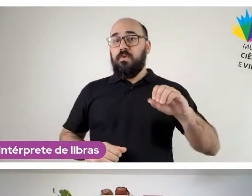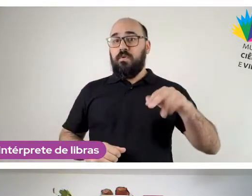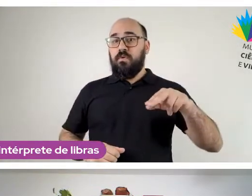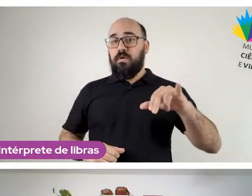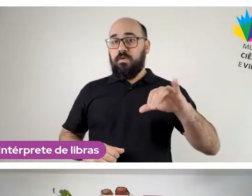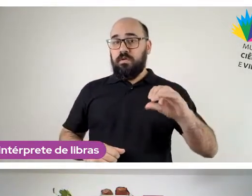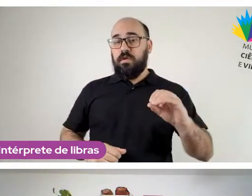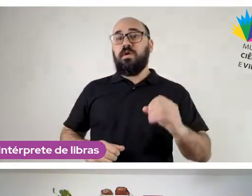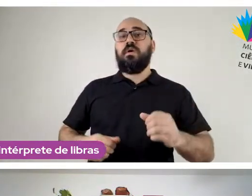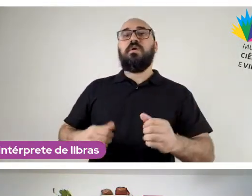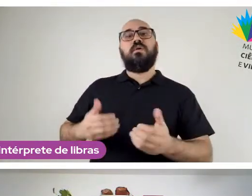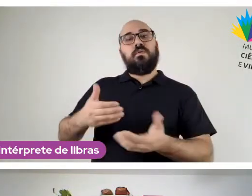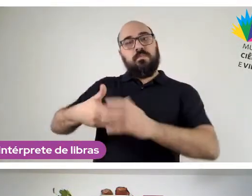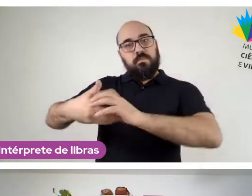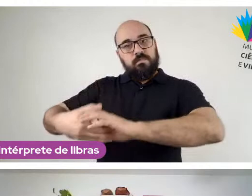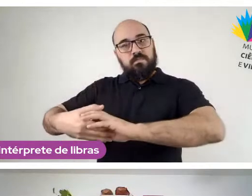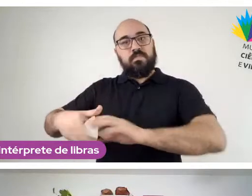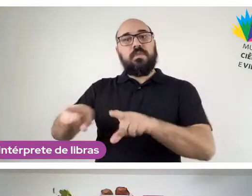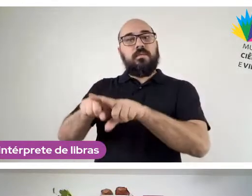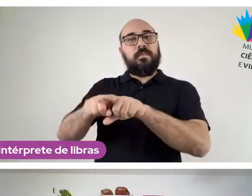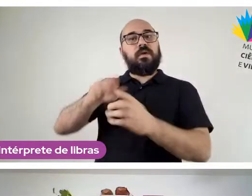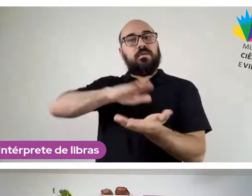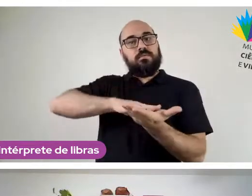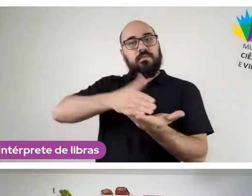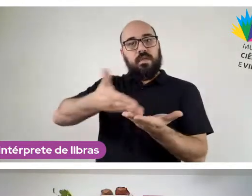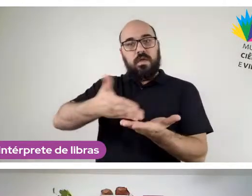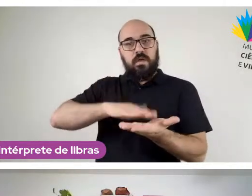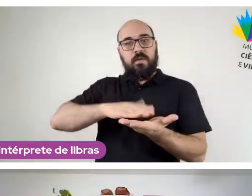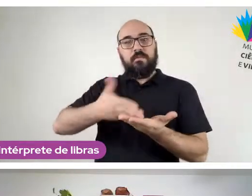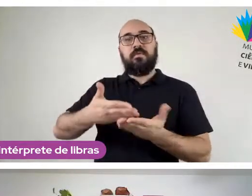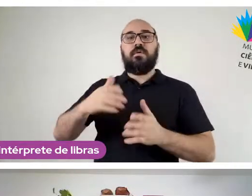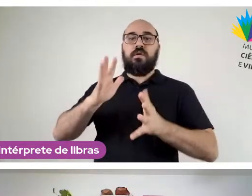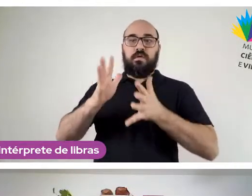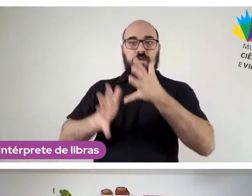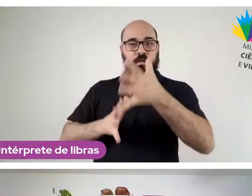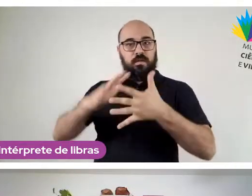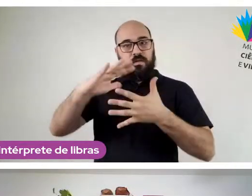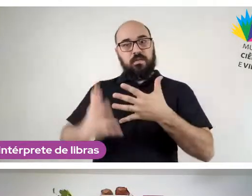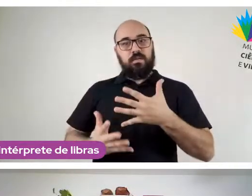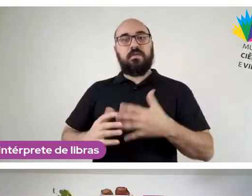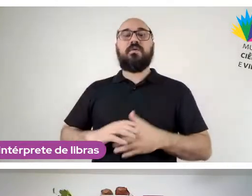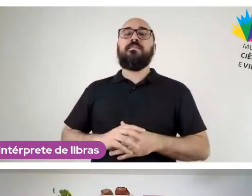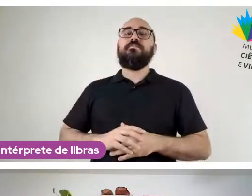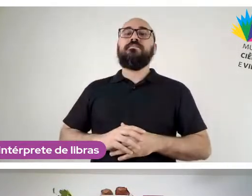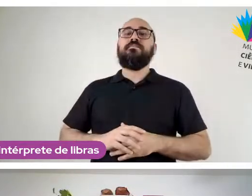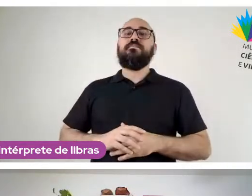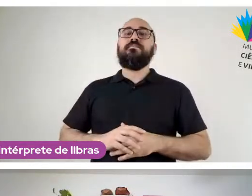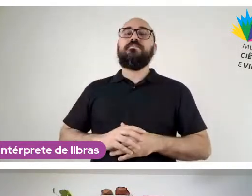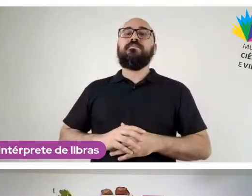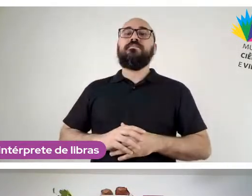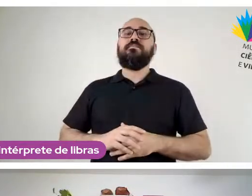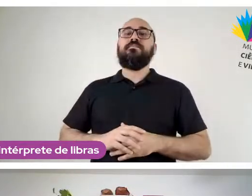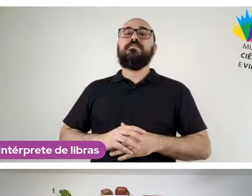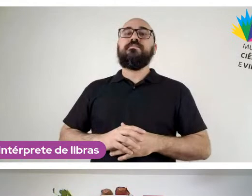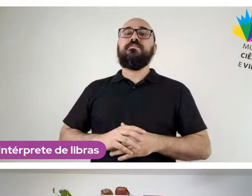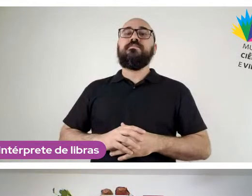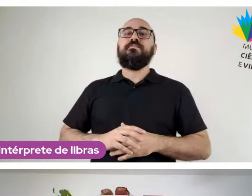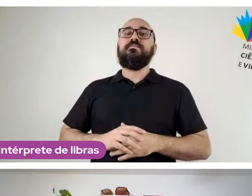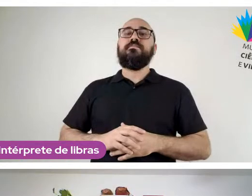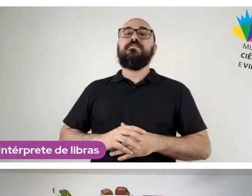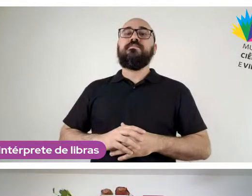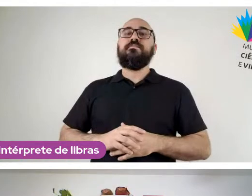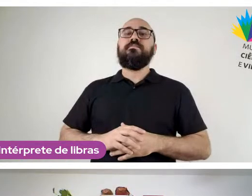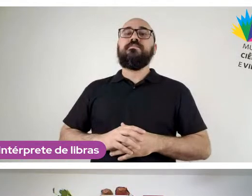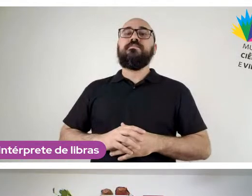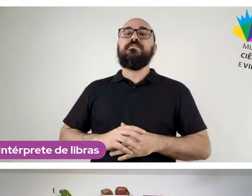também o intérprete de Libras, que está nos ajudando aqui nesse momento. E digo que é uma grande satisfação poder participar desse